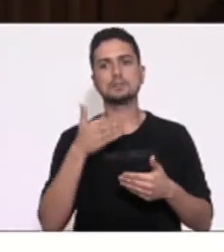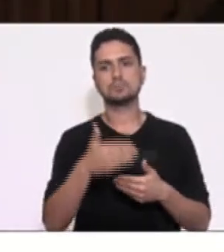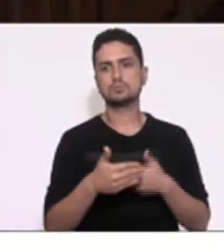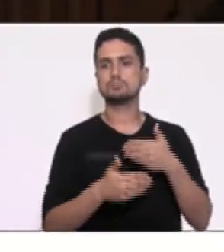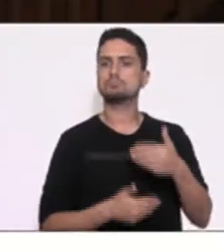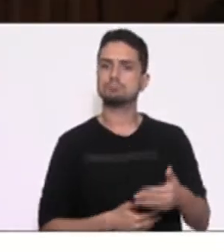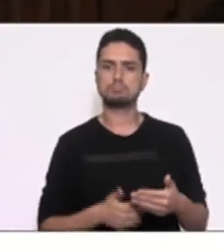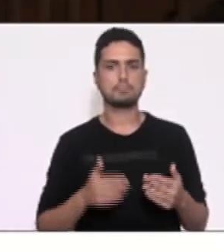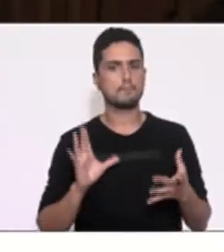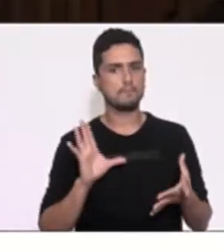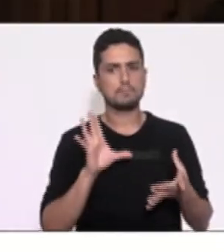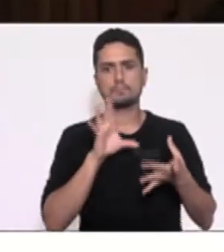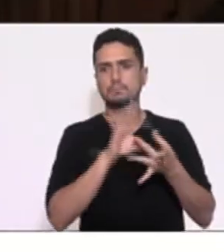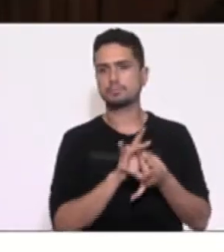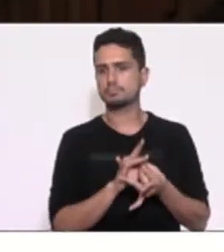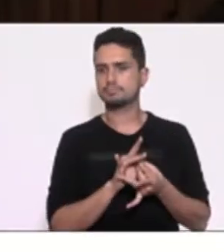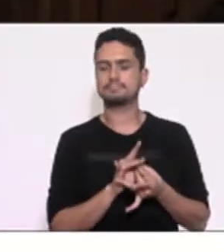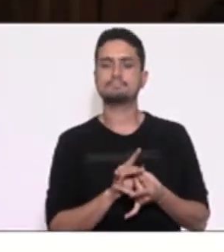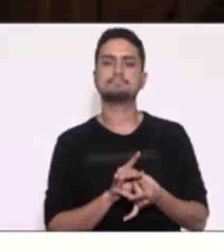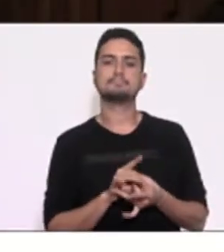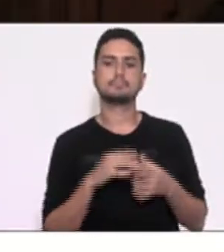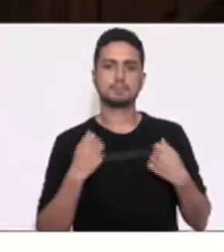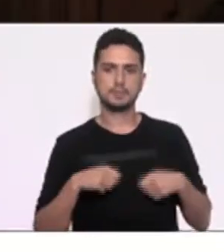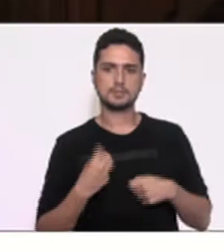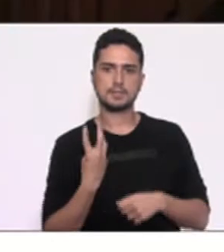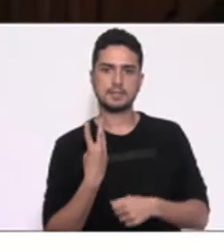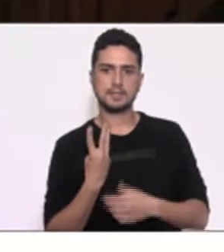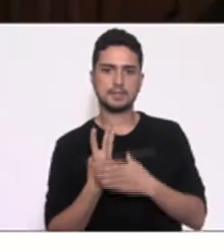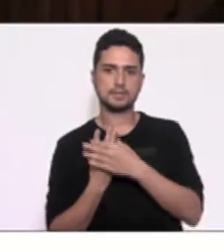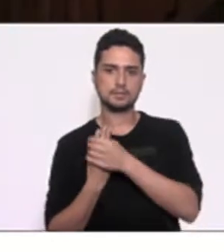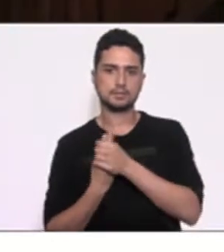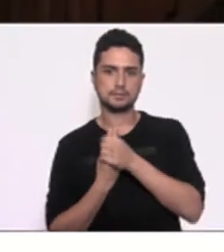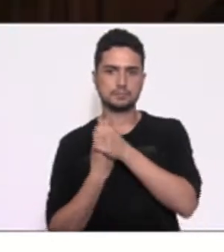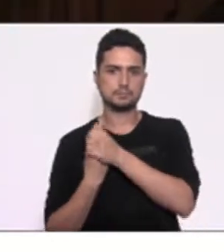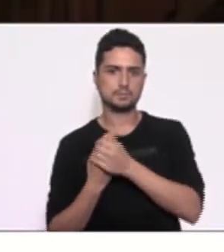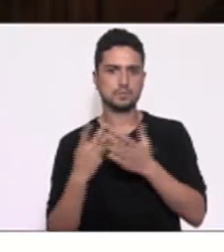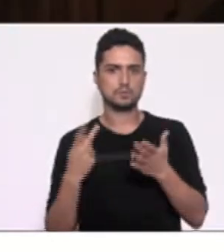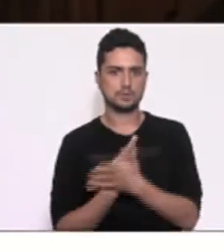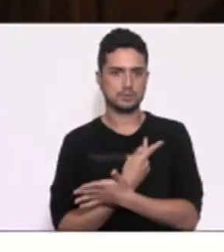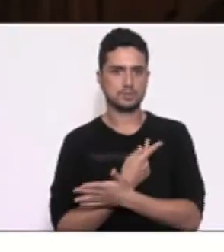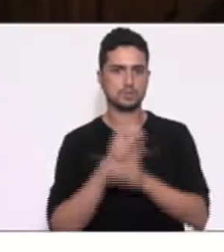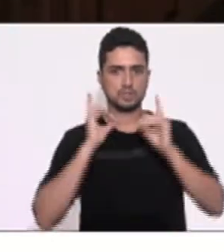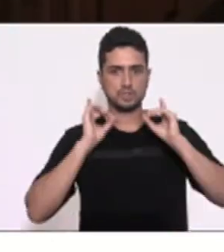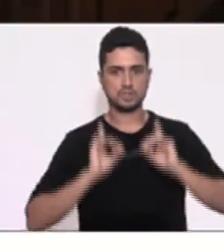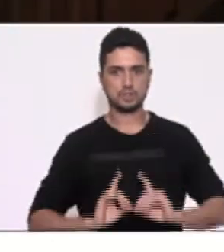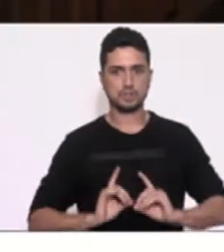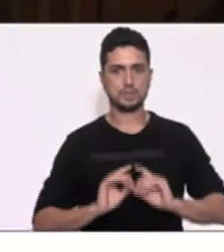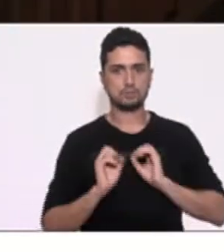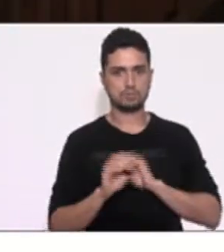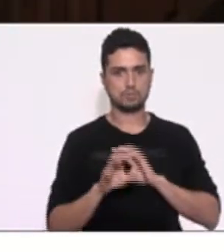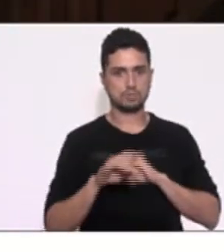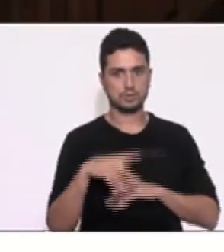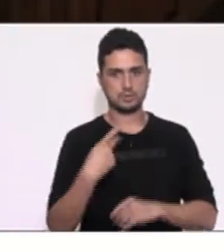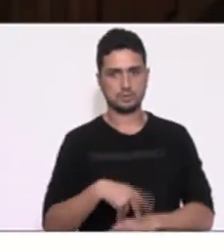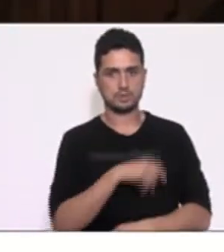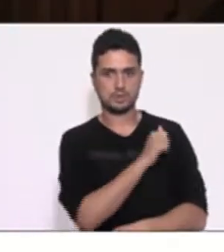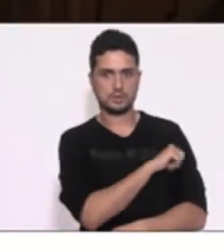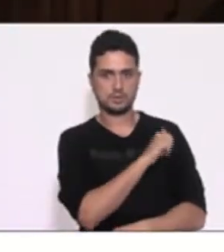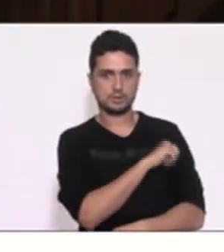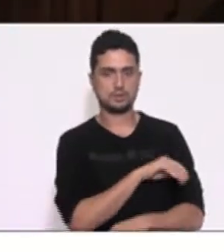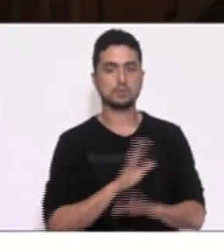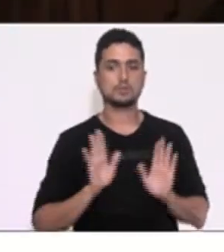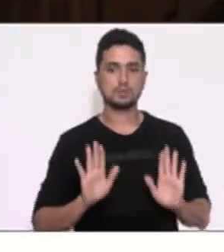que, se não se integram, não garantem o direito à educação no Rio de Janeiro, e não apenas no Rio de Janeiro.